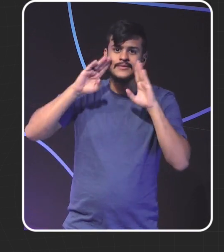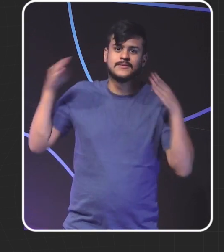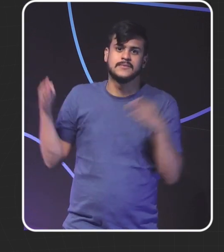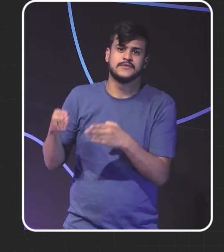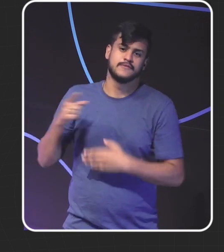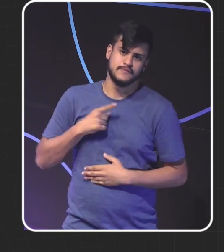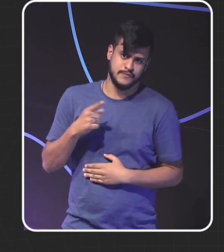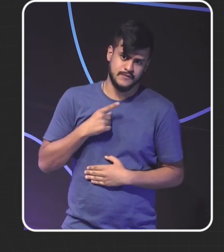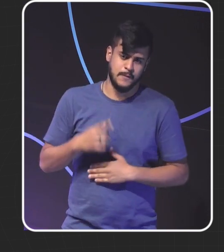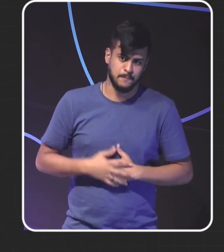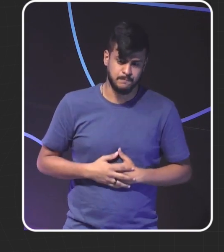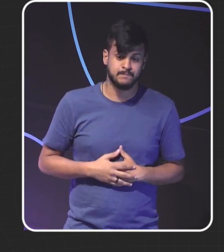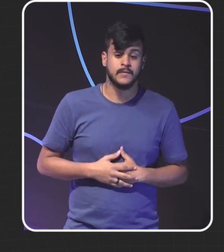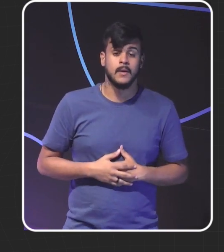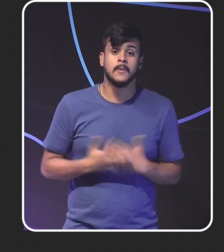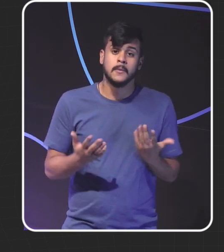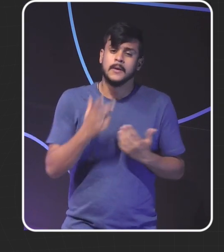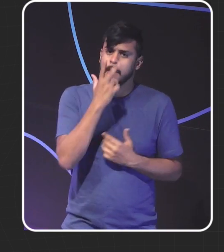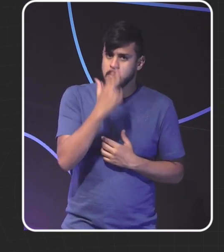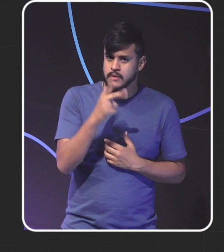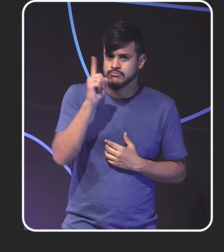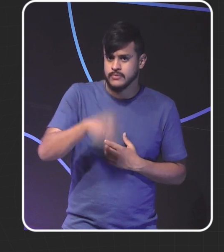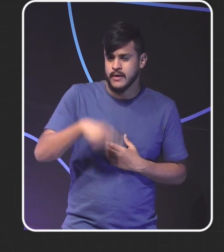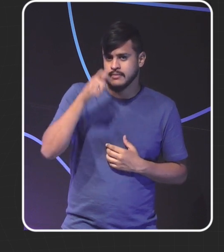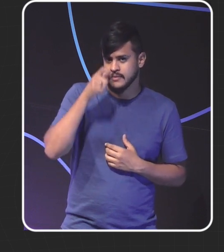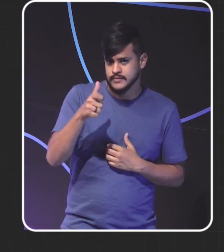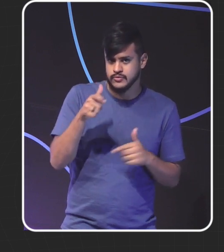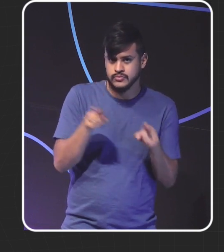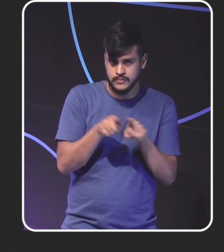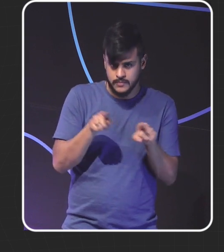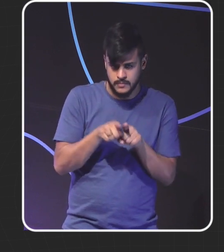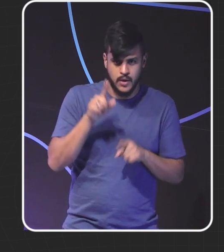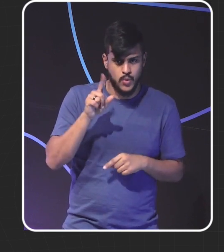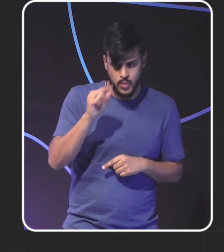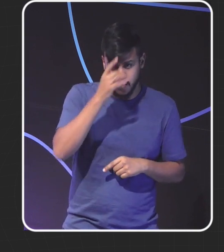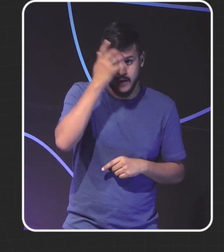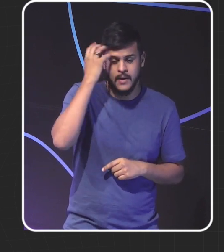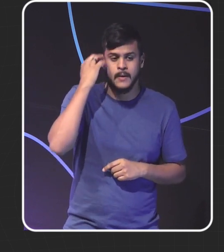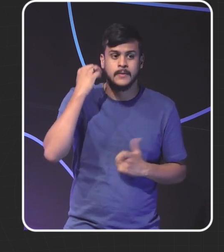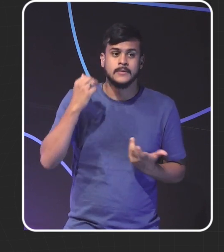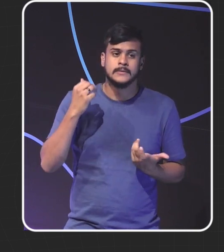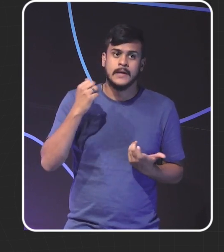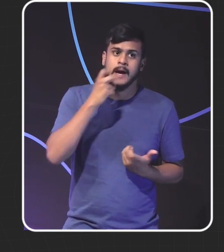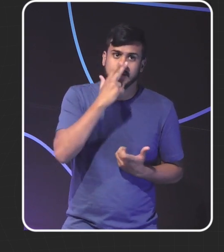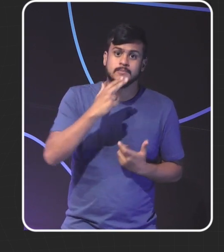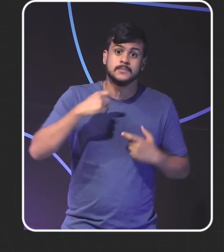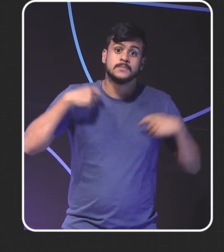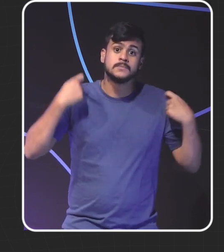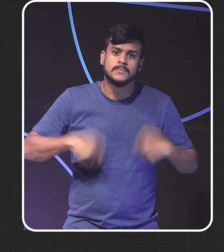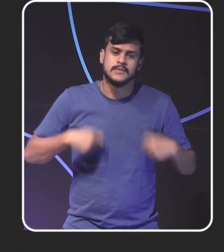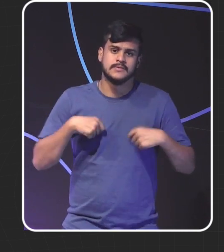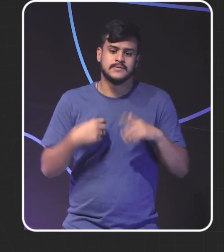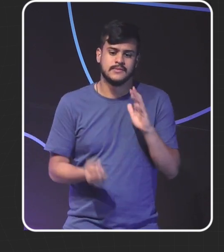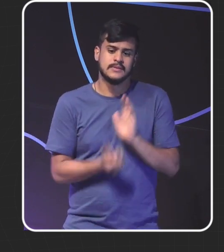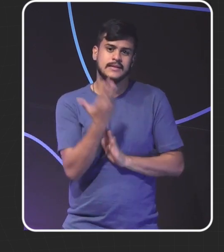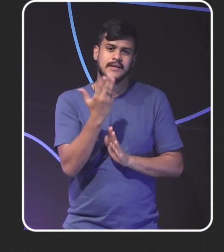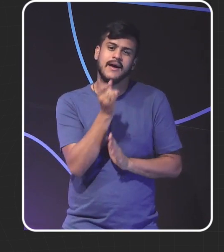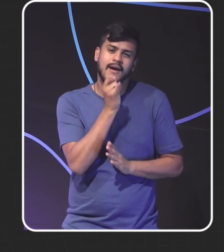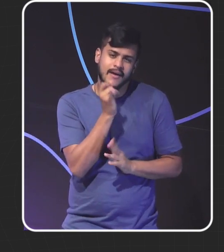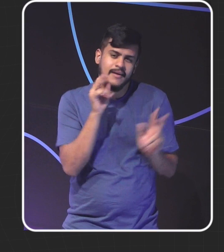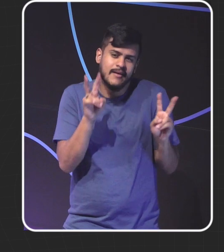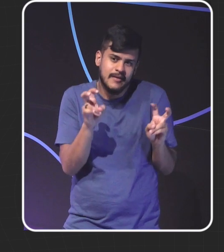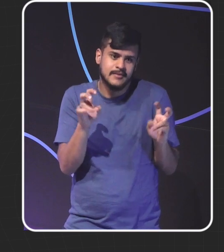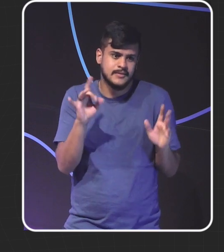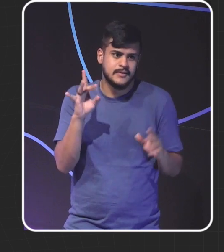E aí, uma coisa que eu acho que é interessante, que ainda talvez seja preciso construir, pelo menos assim,